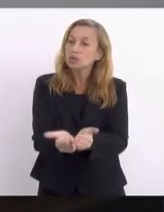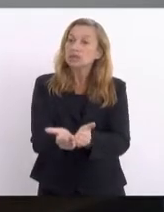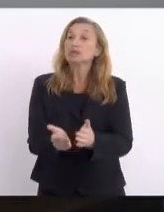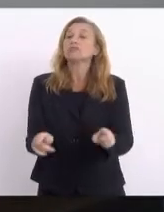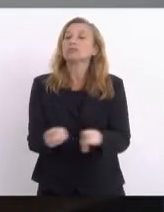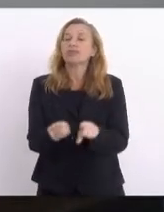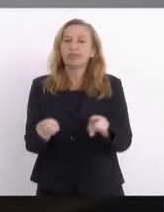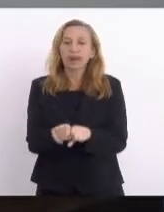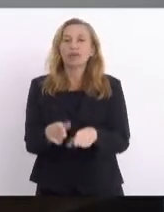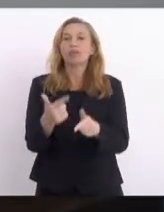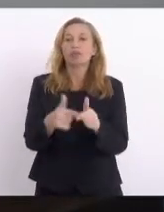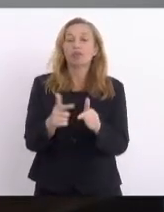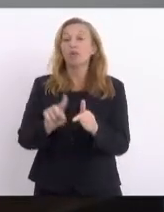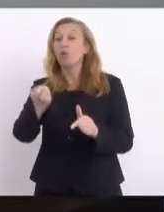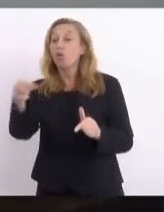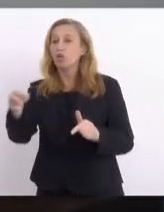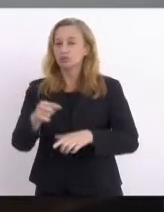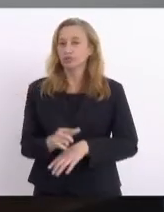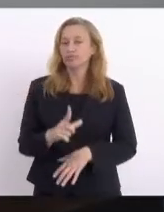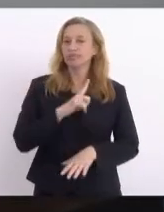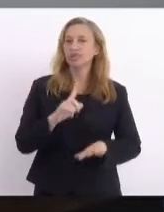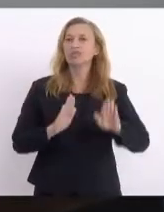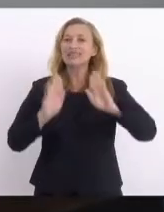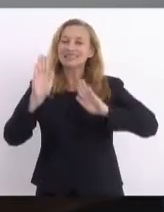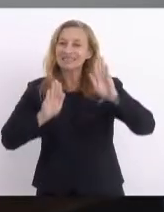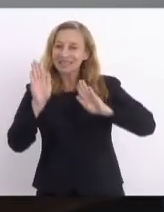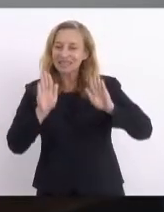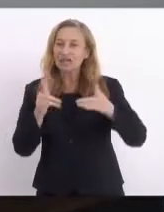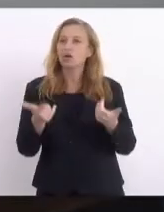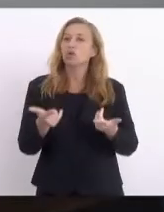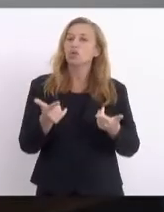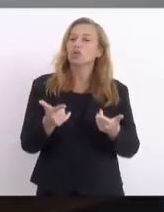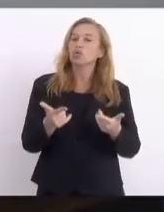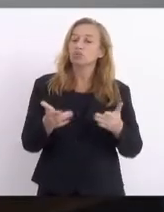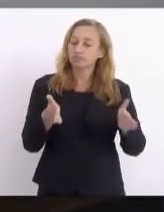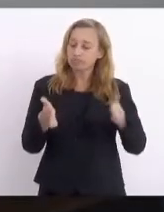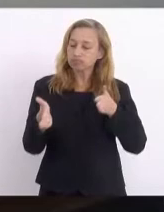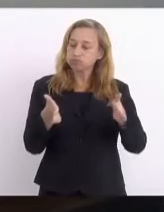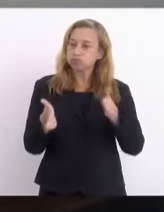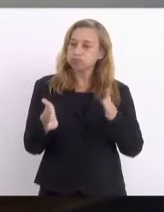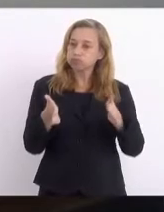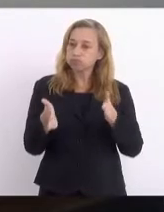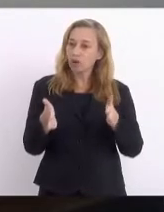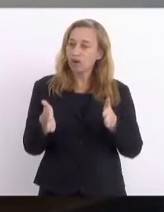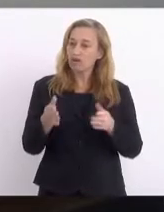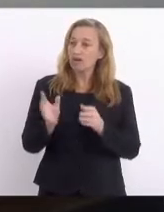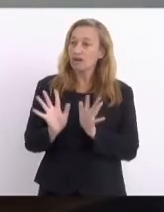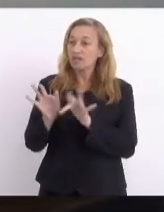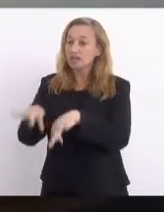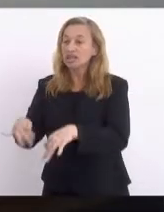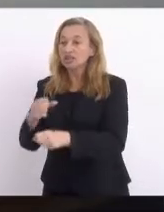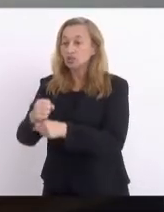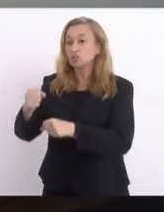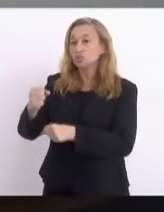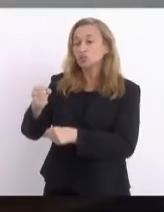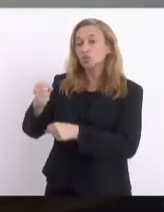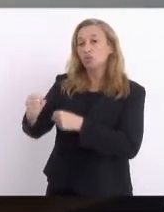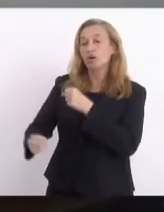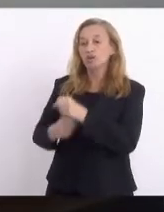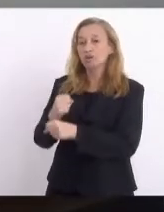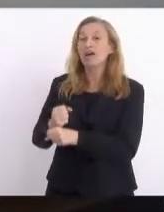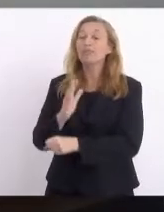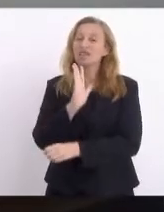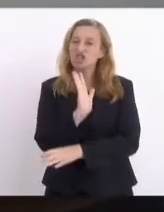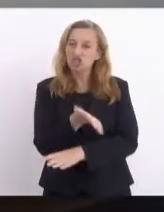drama, né? Nós temos uma licitação cujo prazo expira no ano que vem, mas que já foi declarada